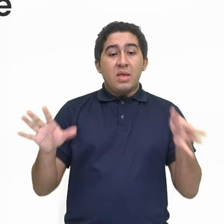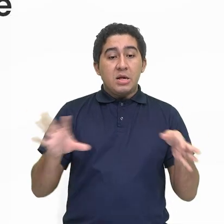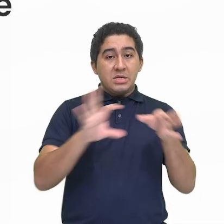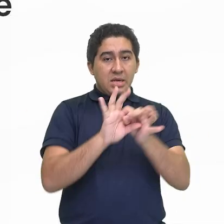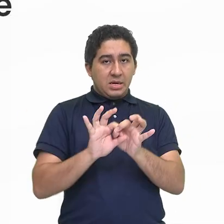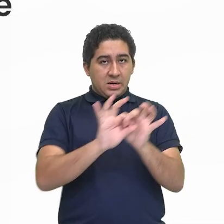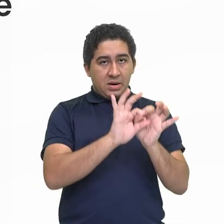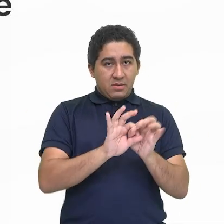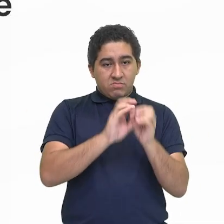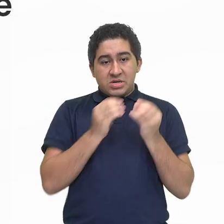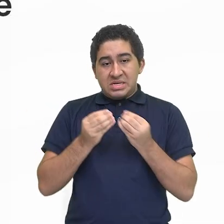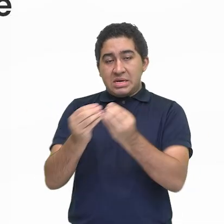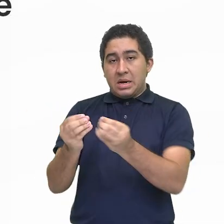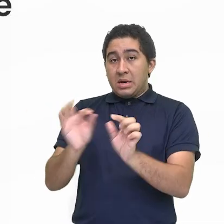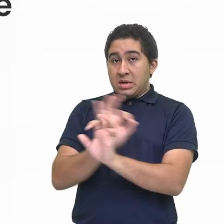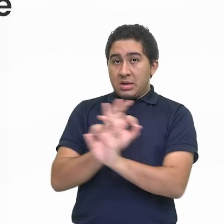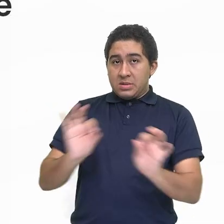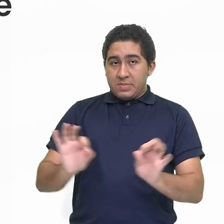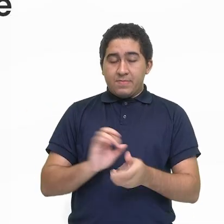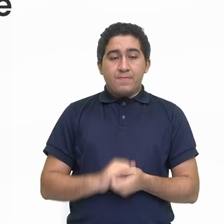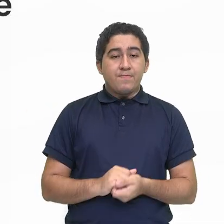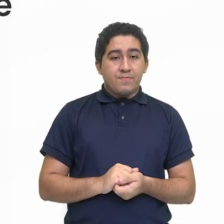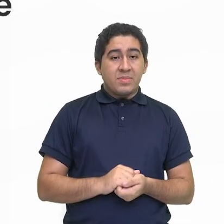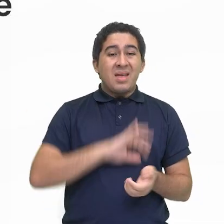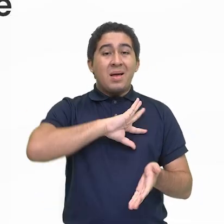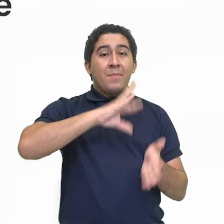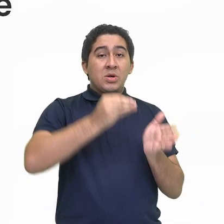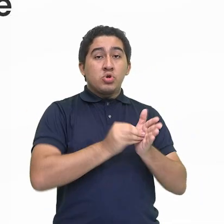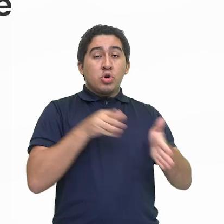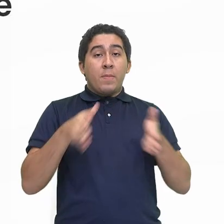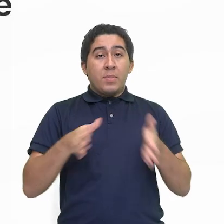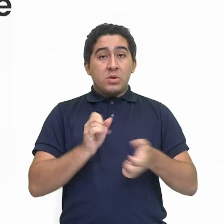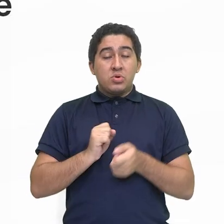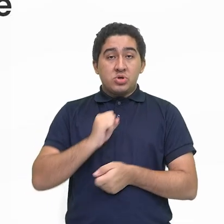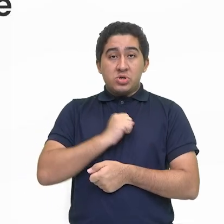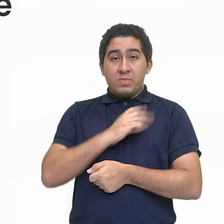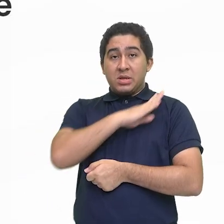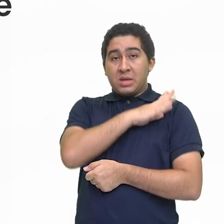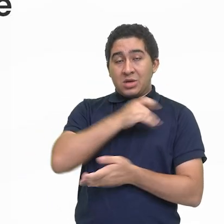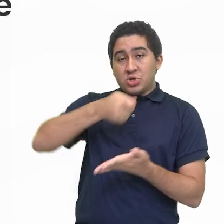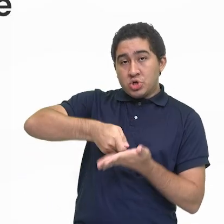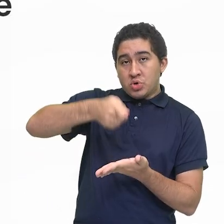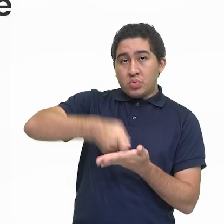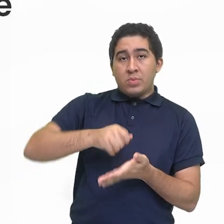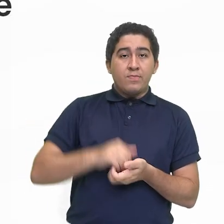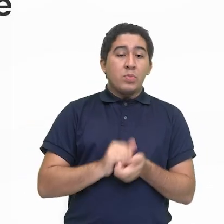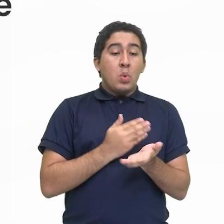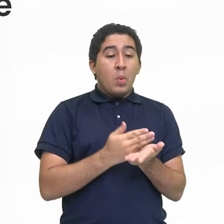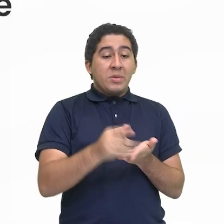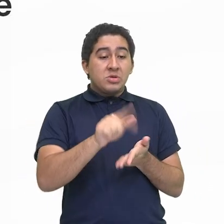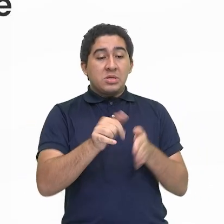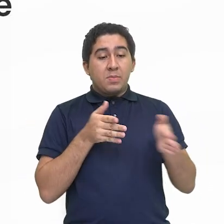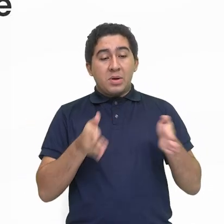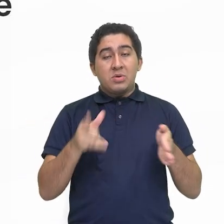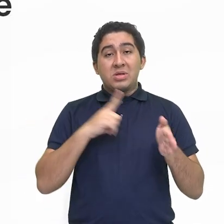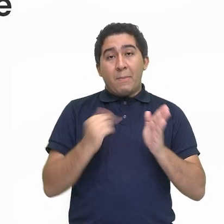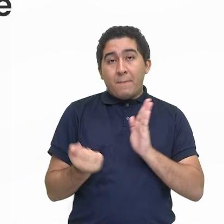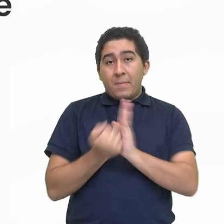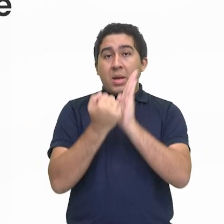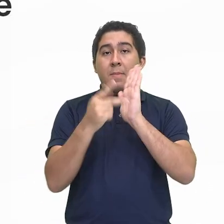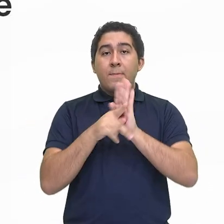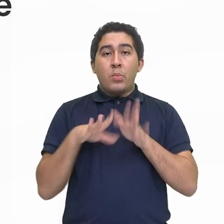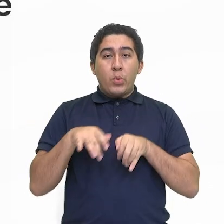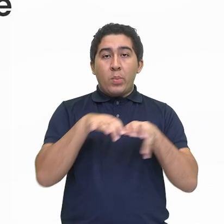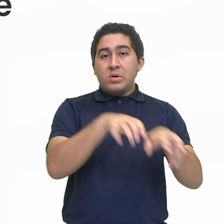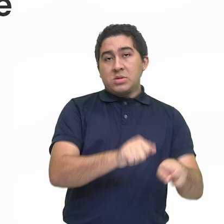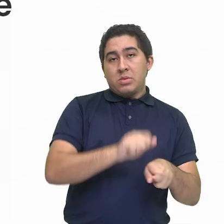Integrar para não entregar. A Amazônia na ditadura militar. O início da ditadura deixou suas marcas na ocupação